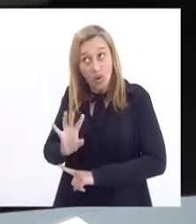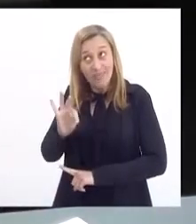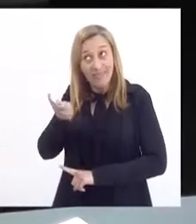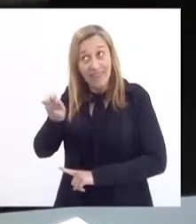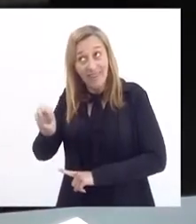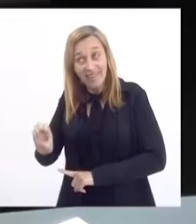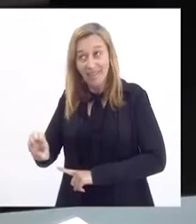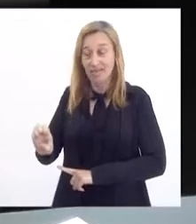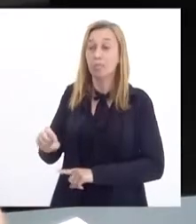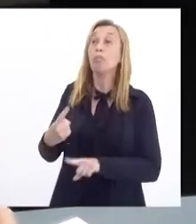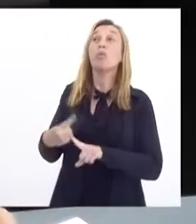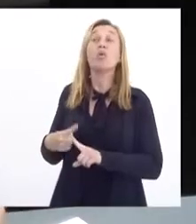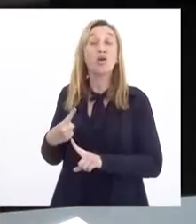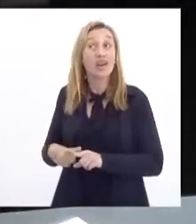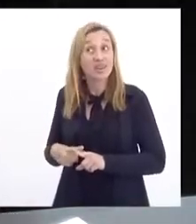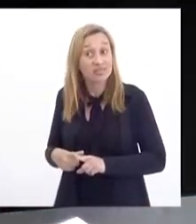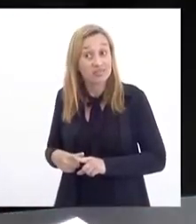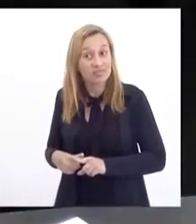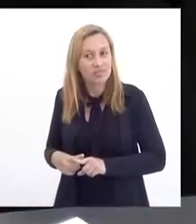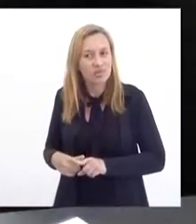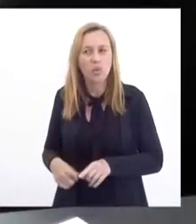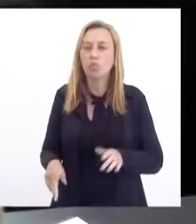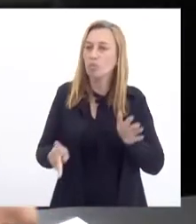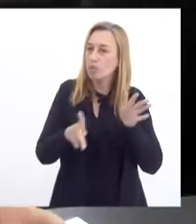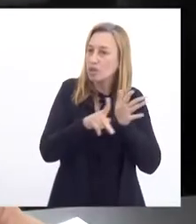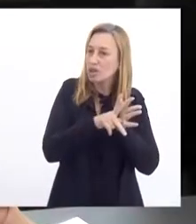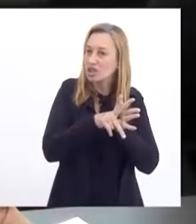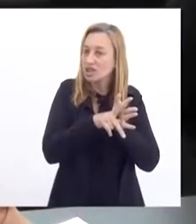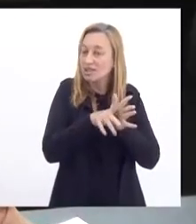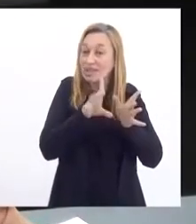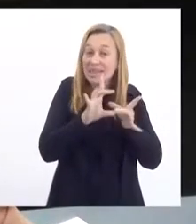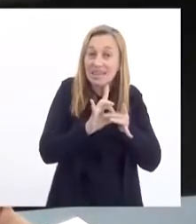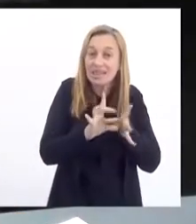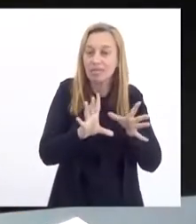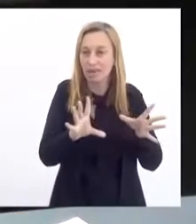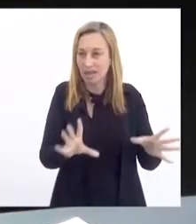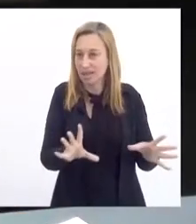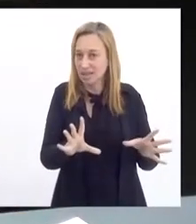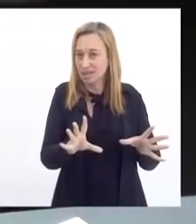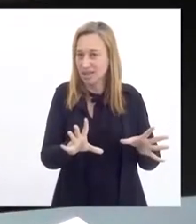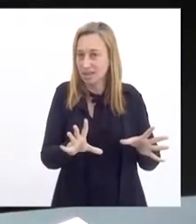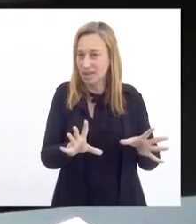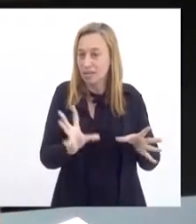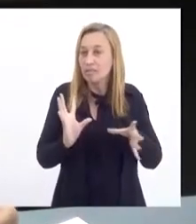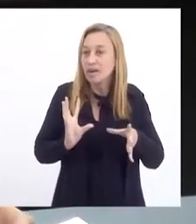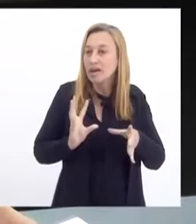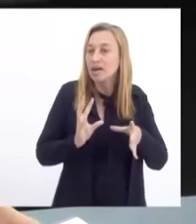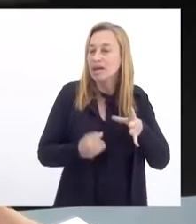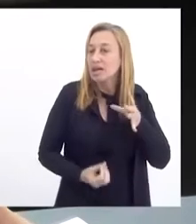quê? Um projeto autorizativo para implantar segurança